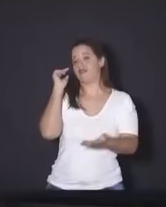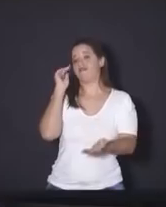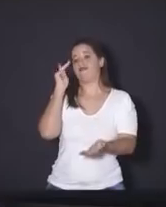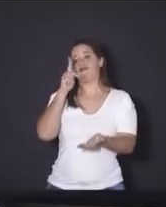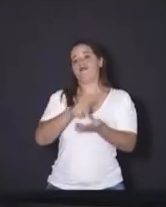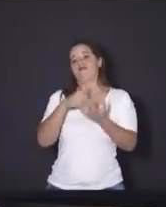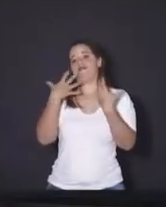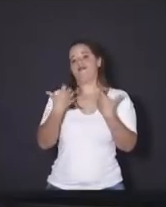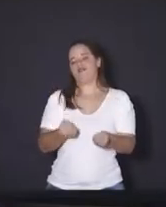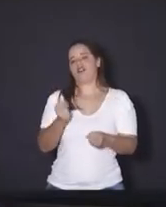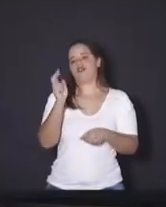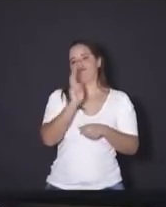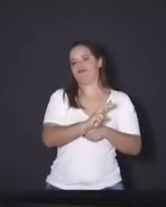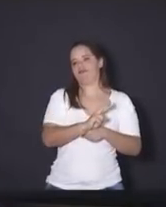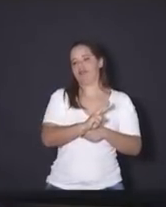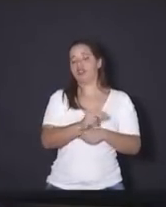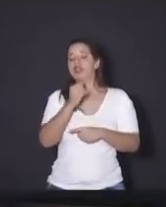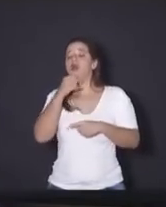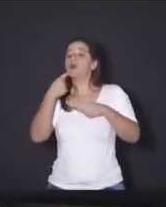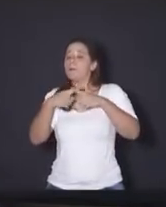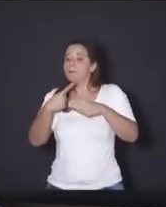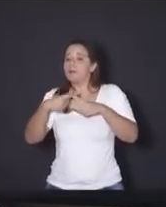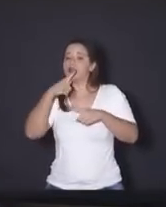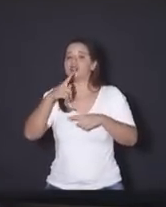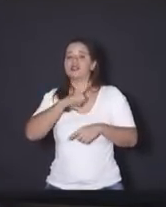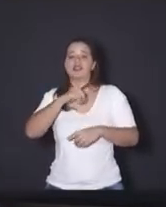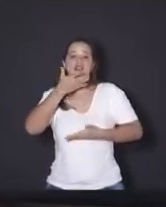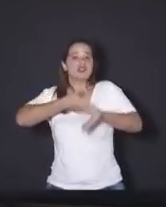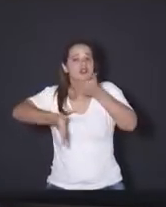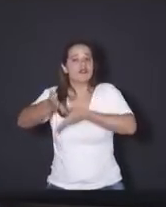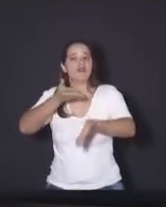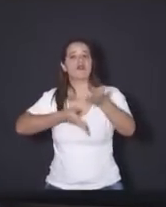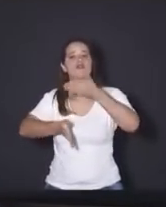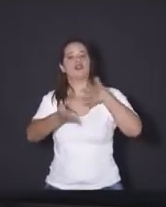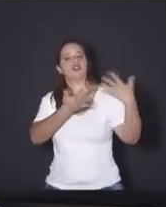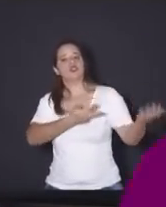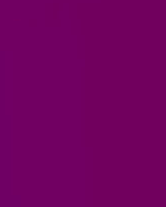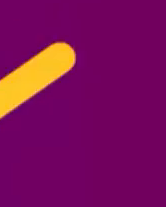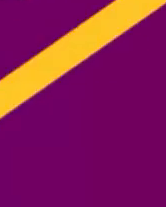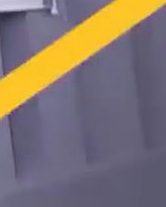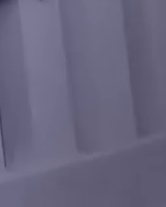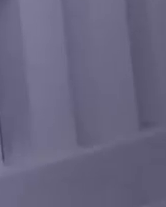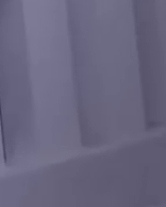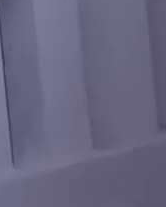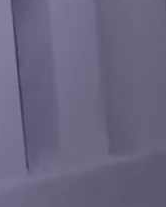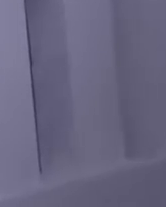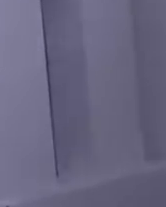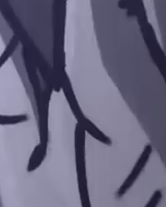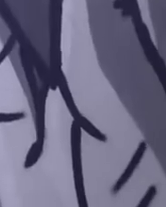e mais do que isso por isso que nós temos que ter esse envolvimento por isso que a juventude tem que participar